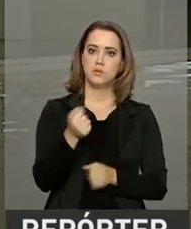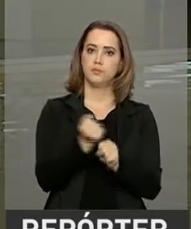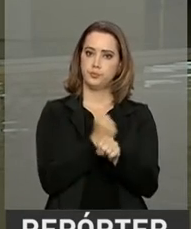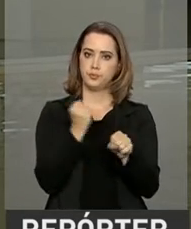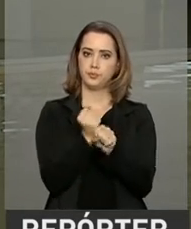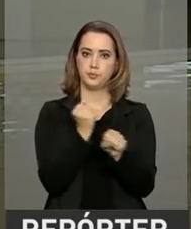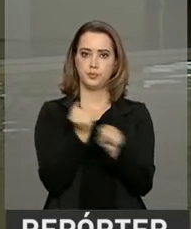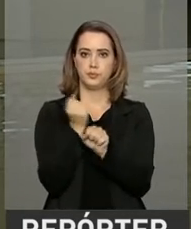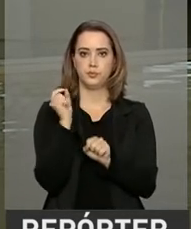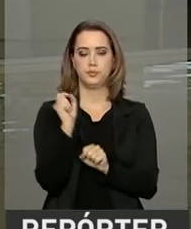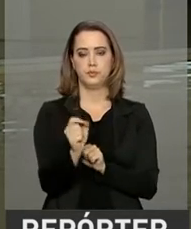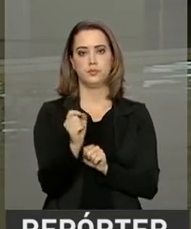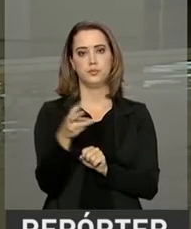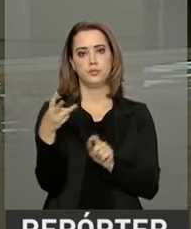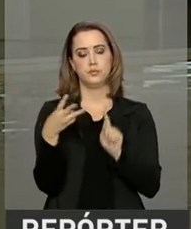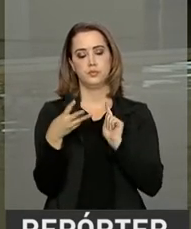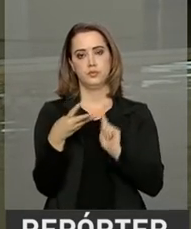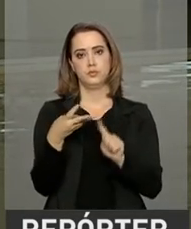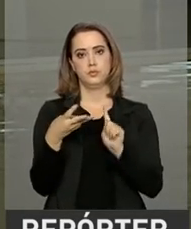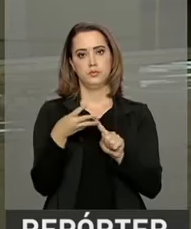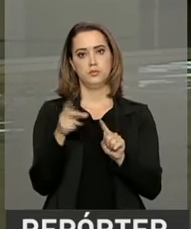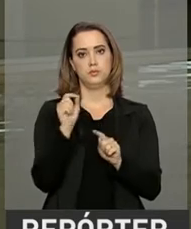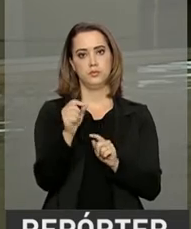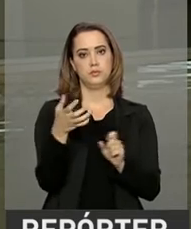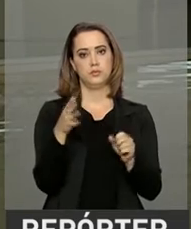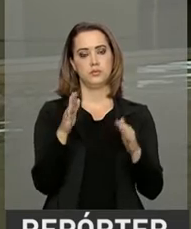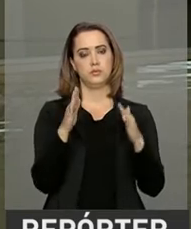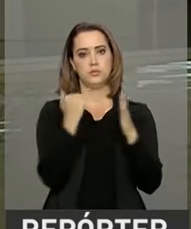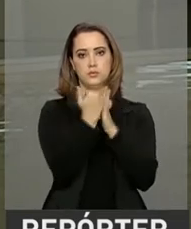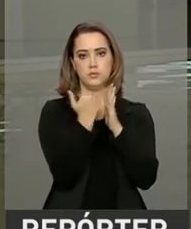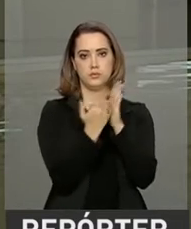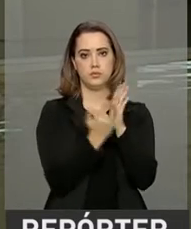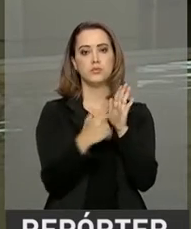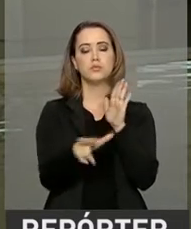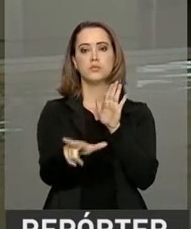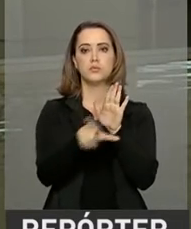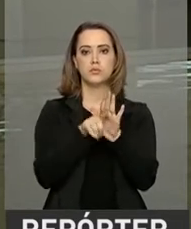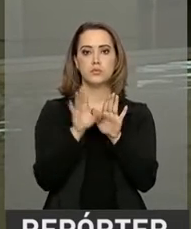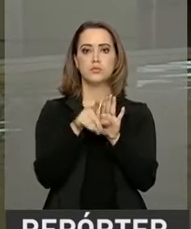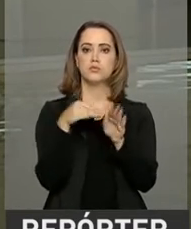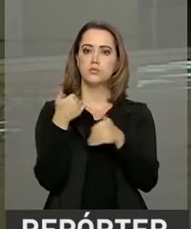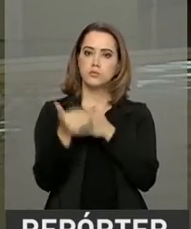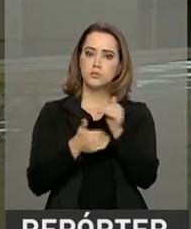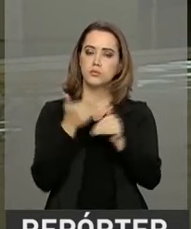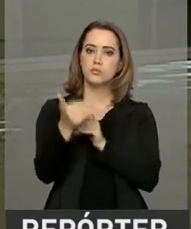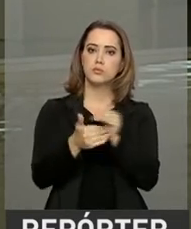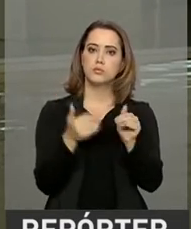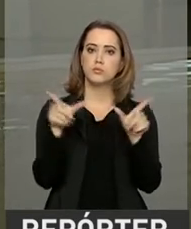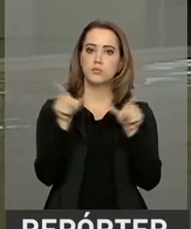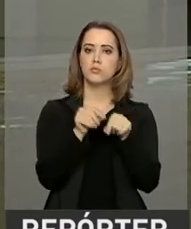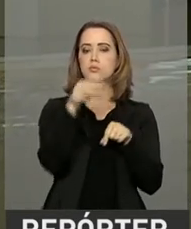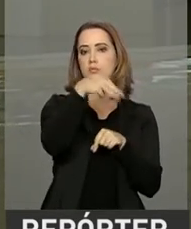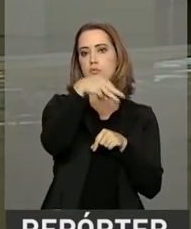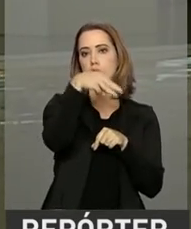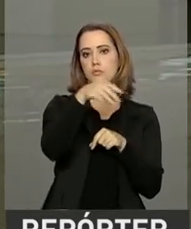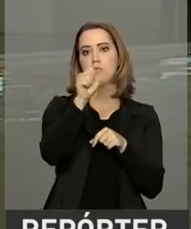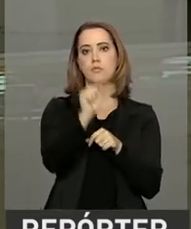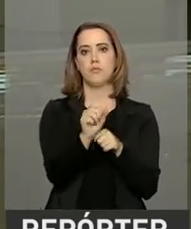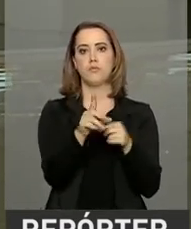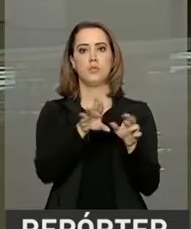infraestrutura ea terceira questão é um projeto de lei que está sendo desenvolvido pelo ministério do meio ambiente para